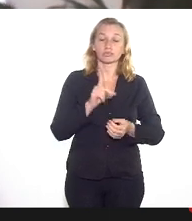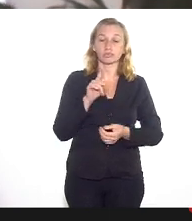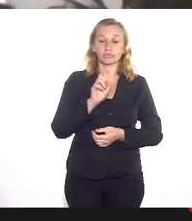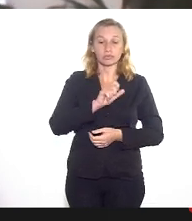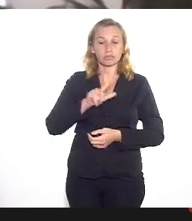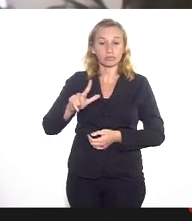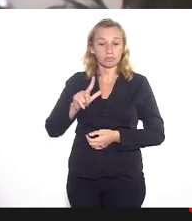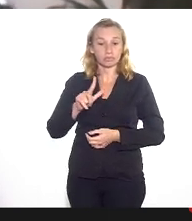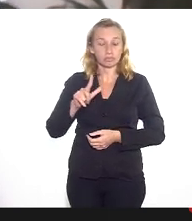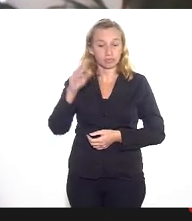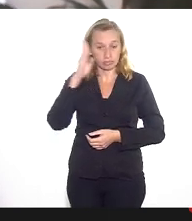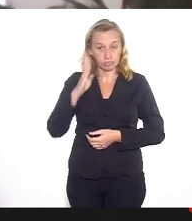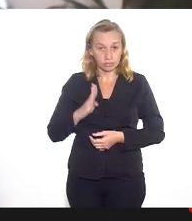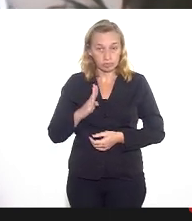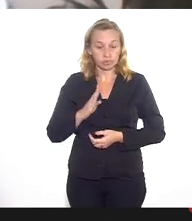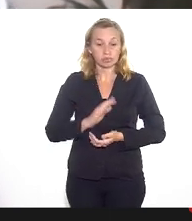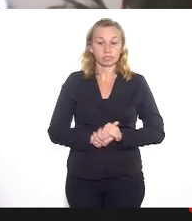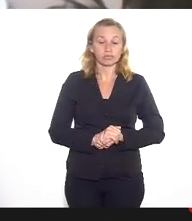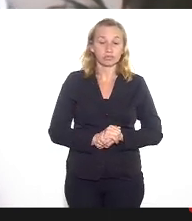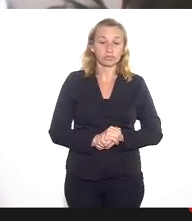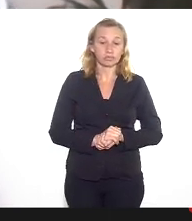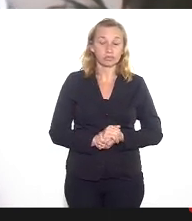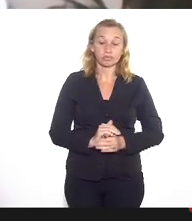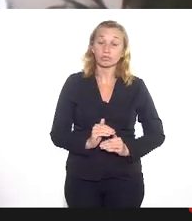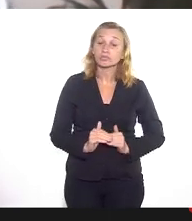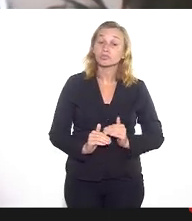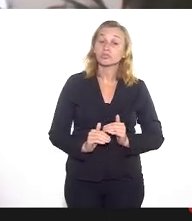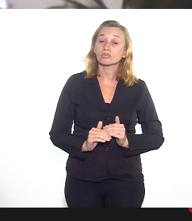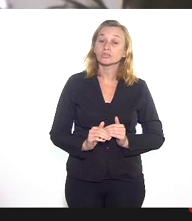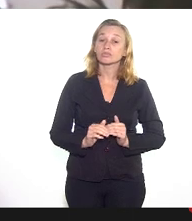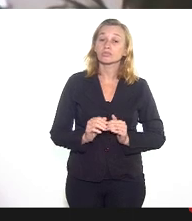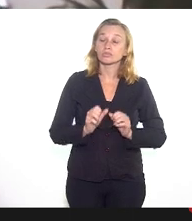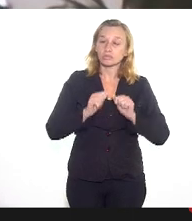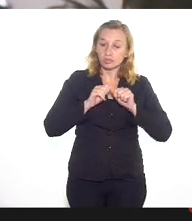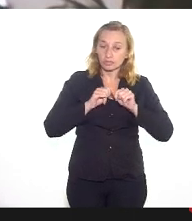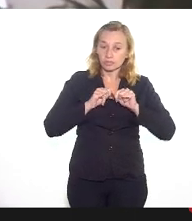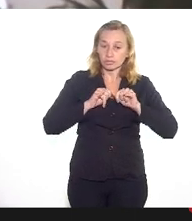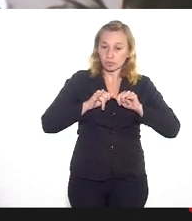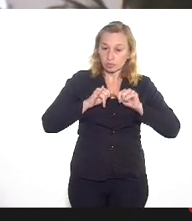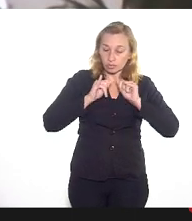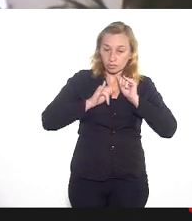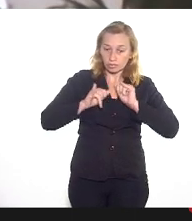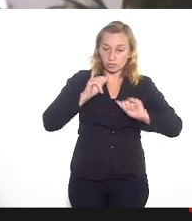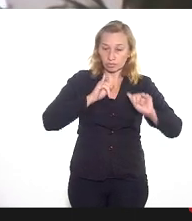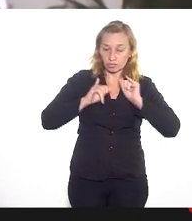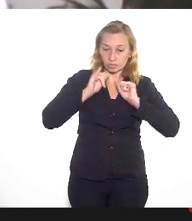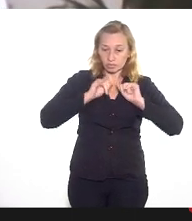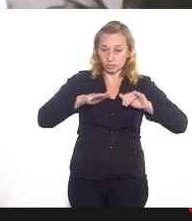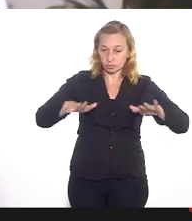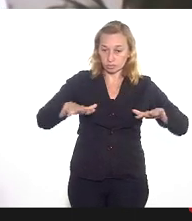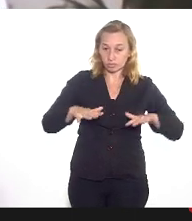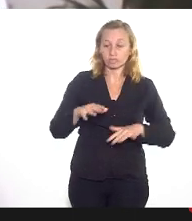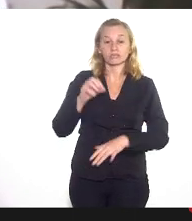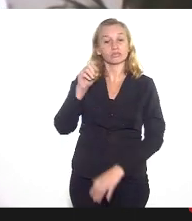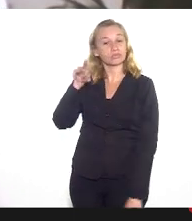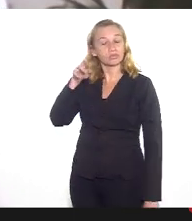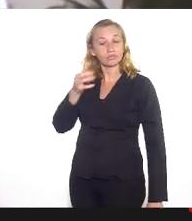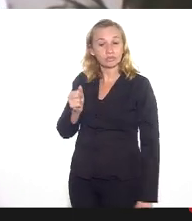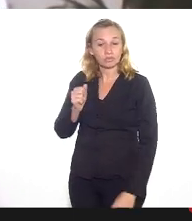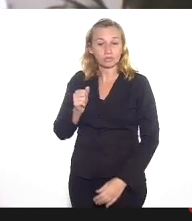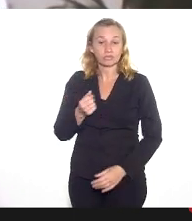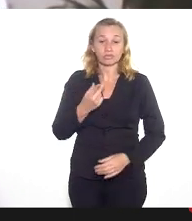Brasil ela está sujeita e ela procede e publica a auditoria externa de suas